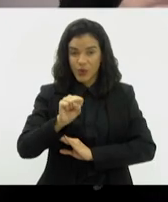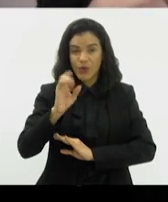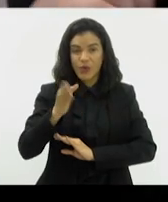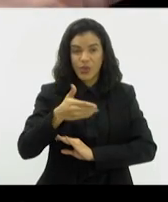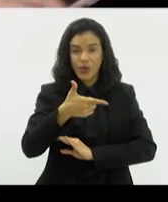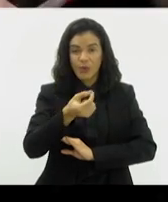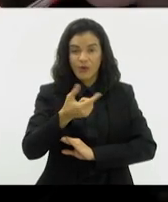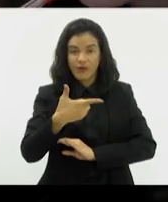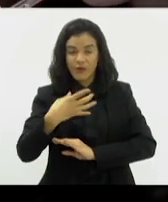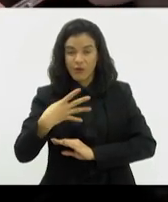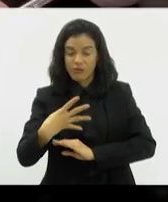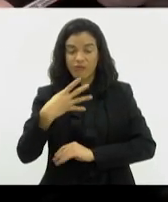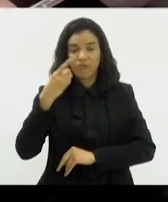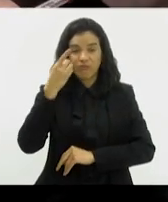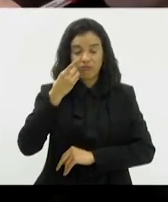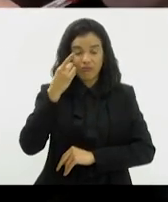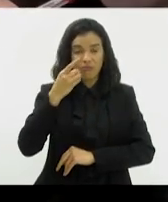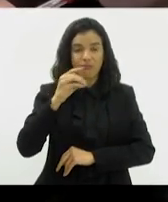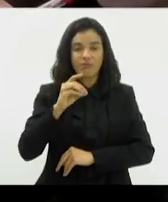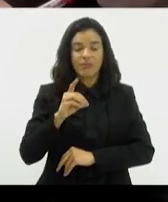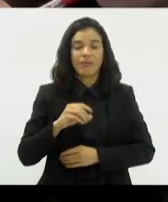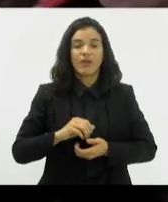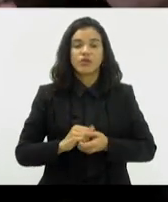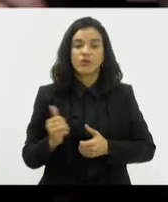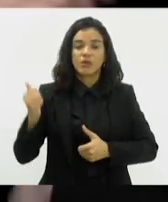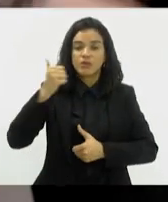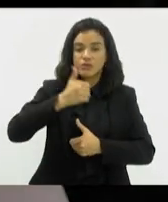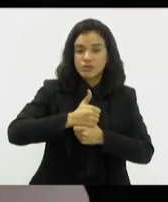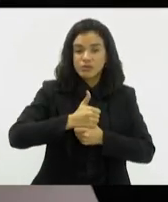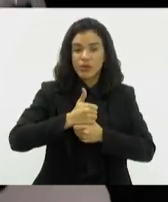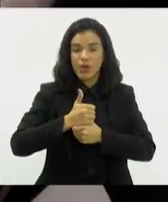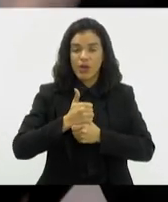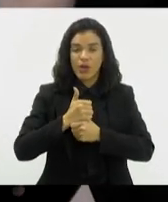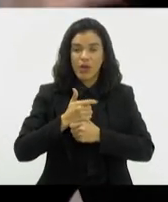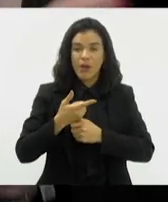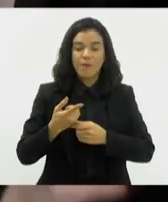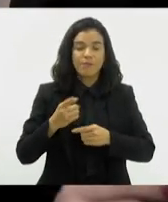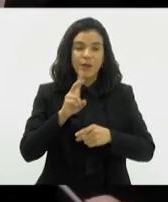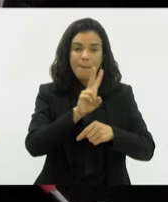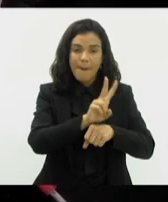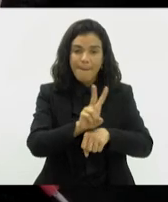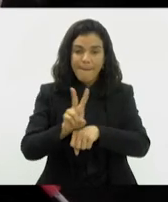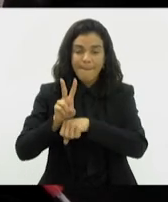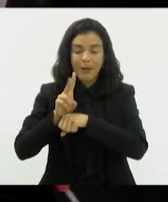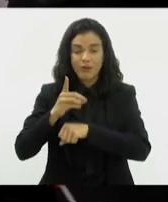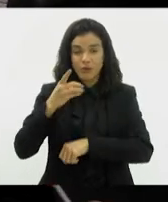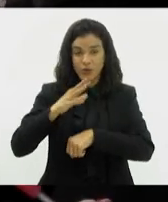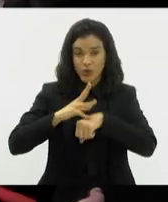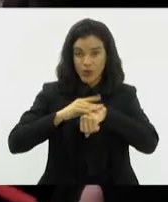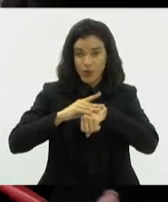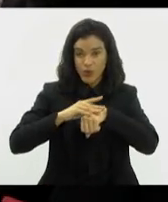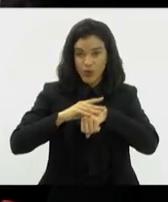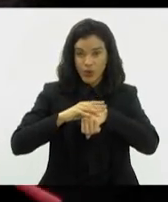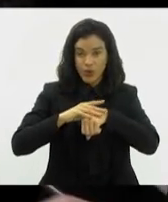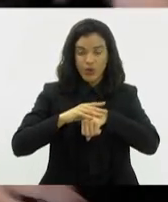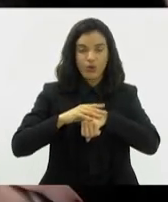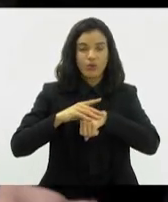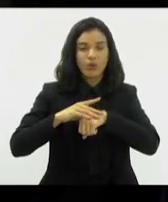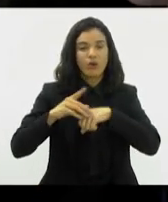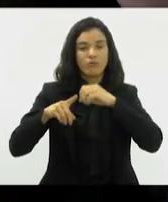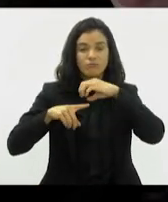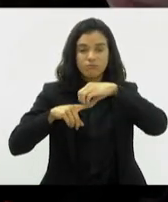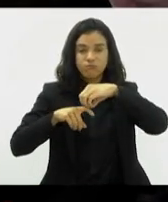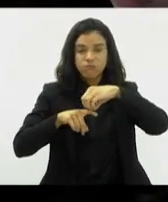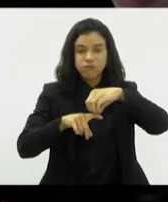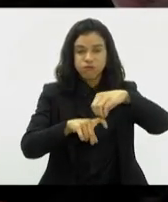2448-2024, da autoria do deputado Daniel Liberon, que dispõe sobre instituição de campanhas para combate e prevenção de doenças causadas pelos caramujos